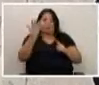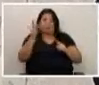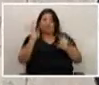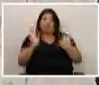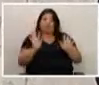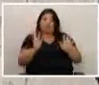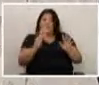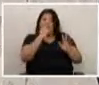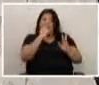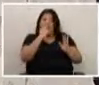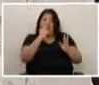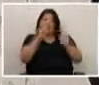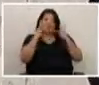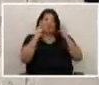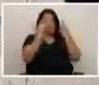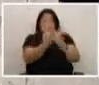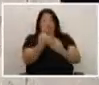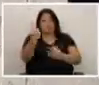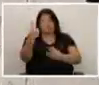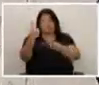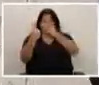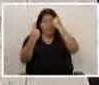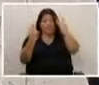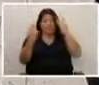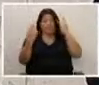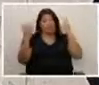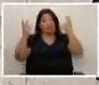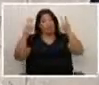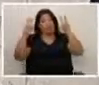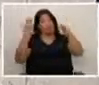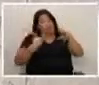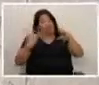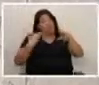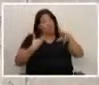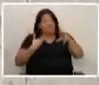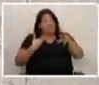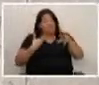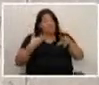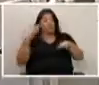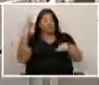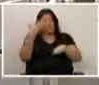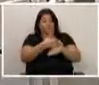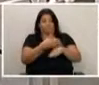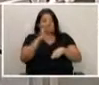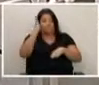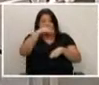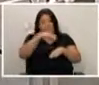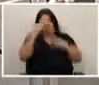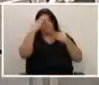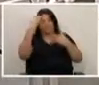mas tudo leva a crer que tenha sido alguém, amigo, entre aspas, que tenha participado dessa tragédia. Senhor presidente, muito